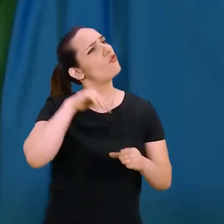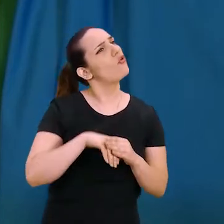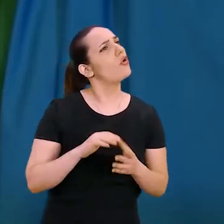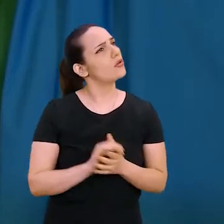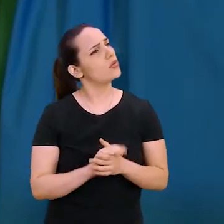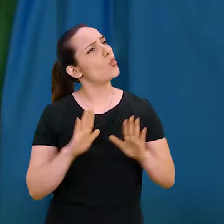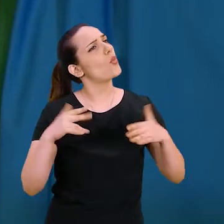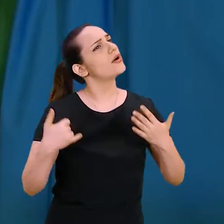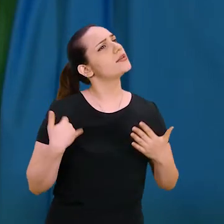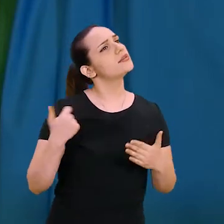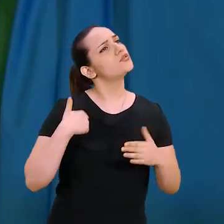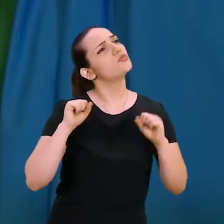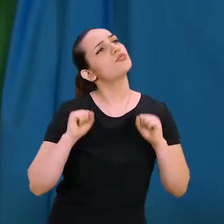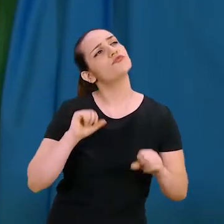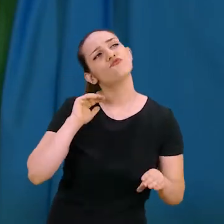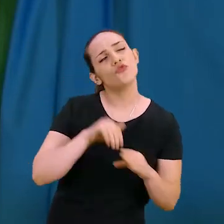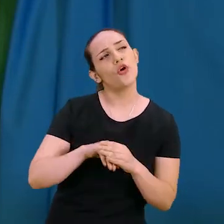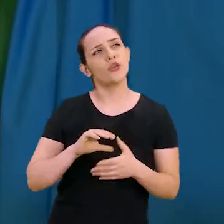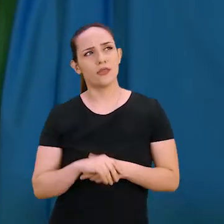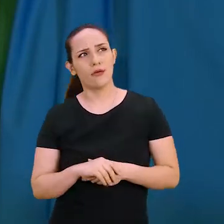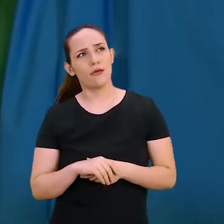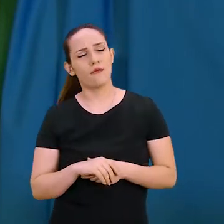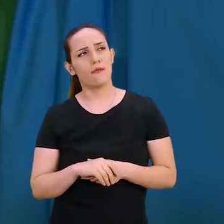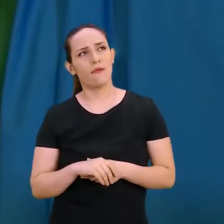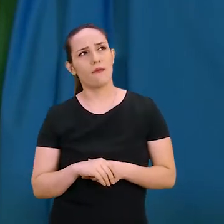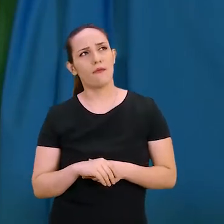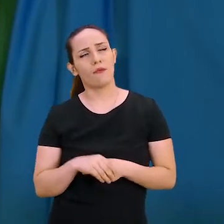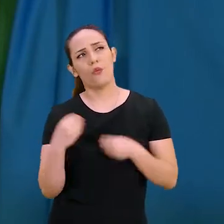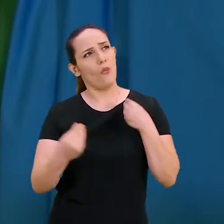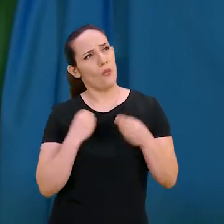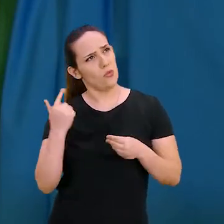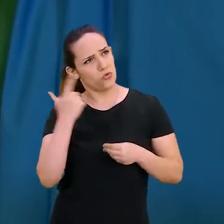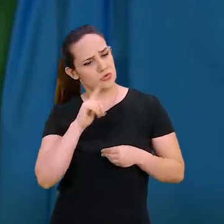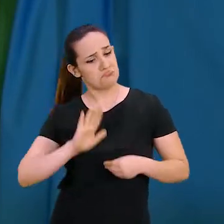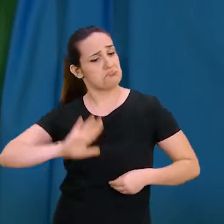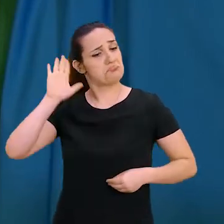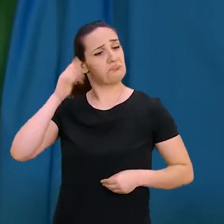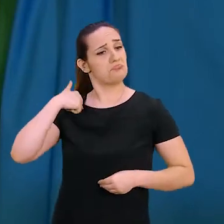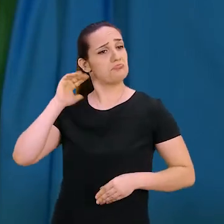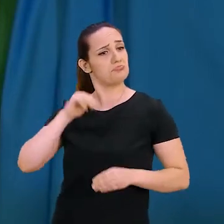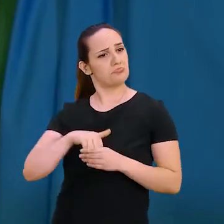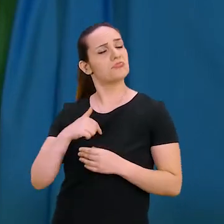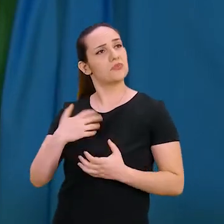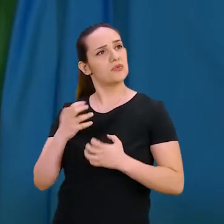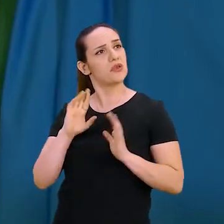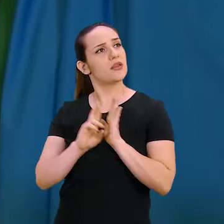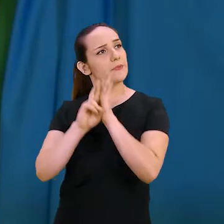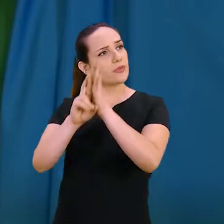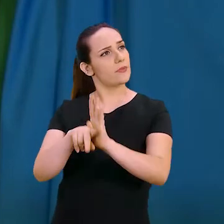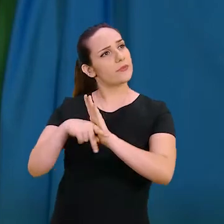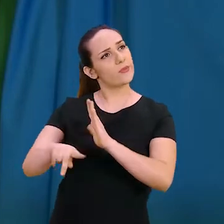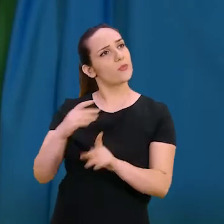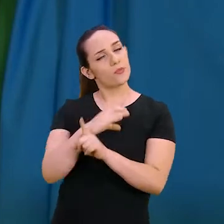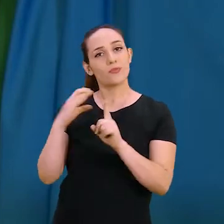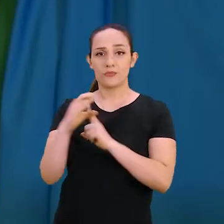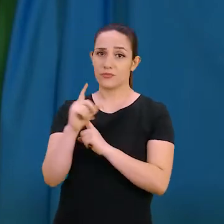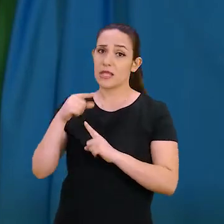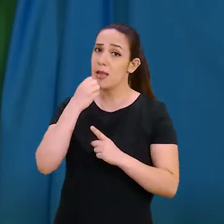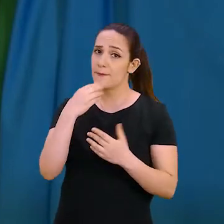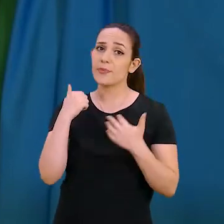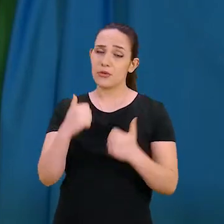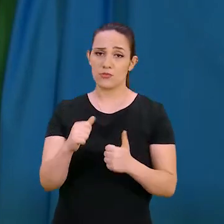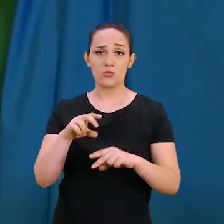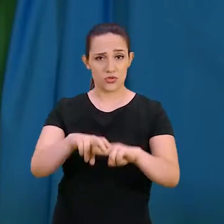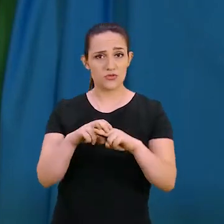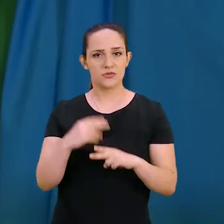a idade que ele poderia votar e como que ele poderia fazer para se candidatar para um dia ser o representante da comunidade dele. Então as